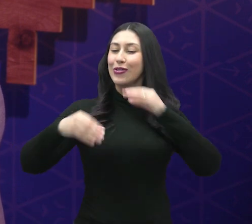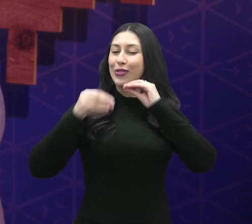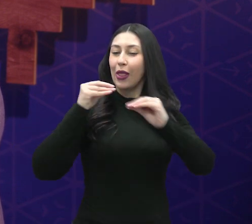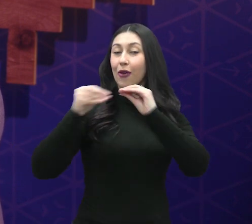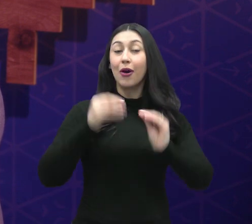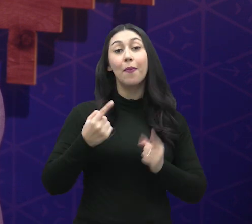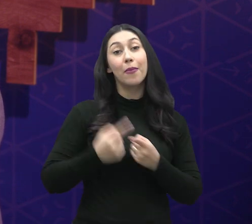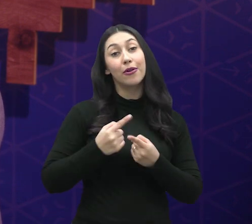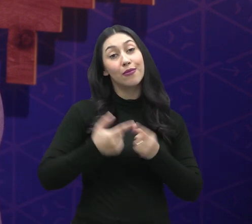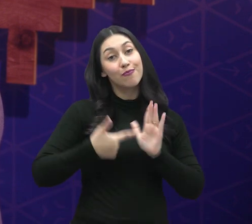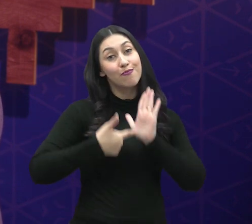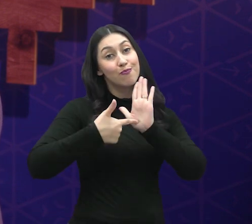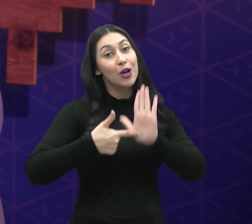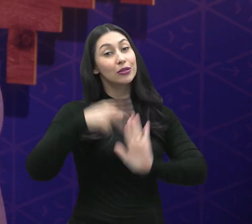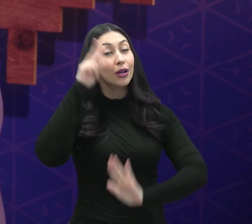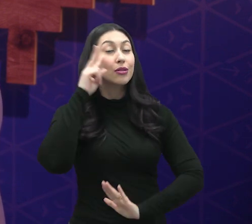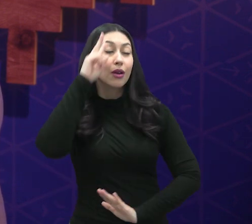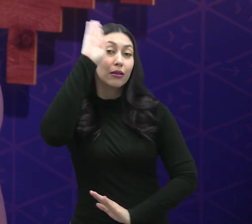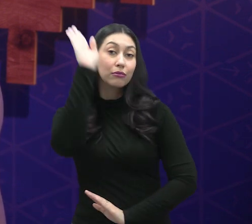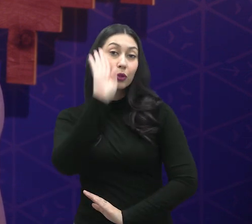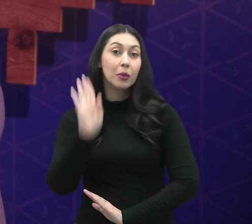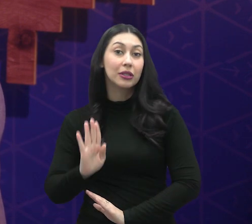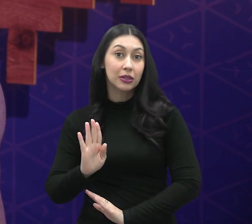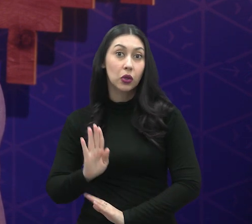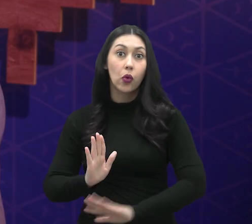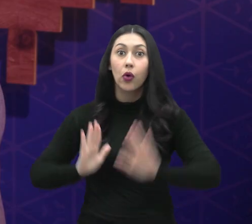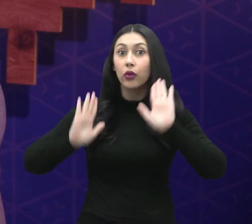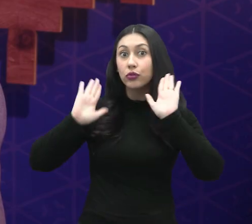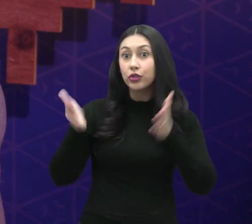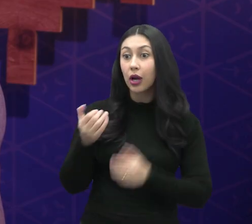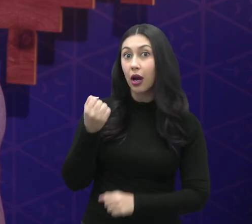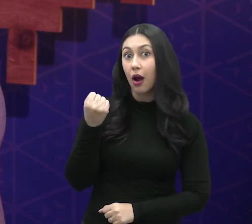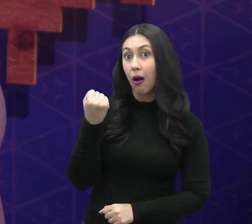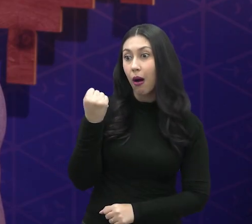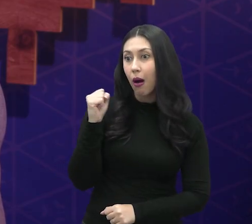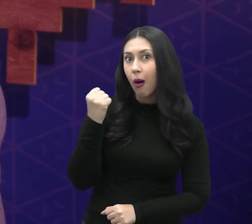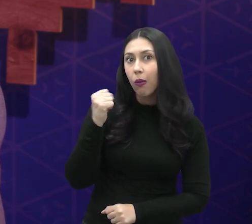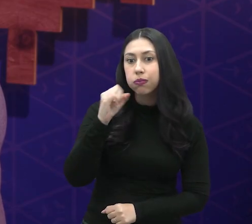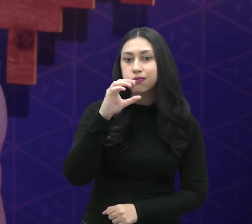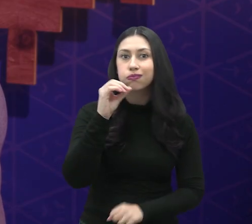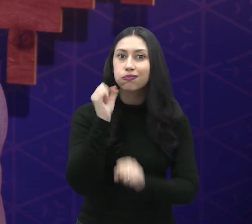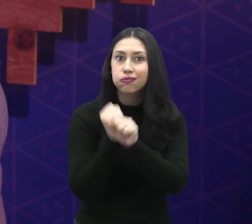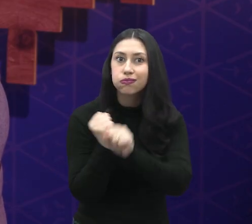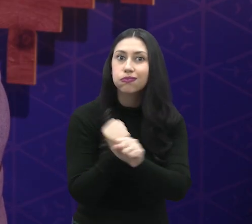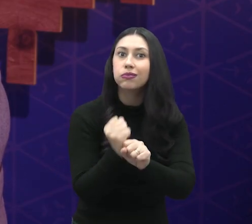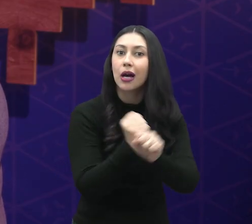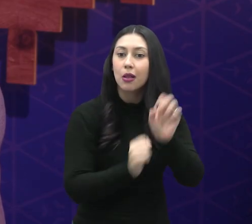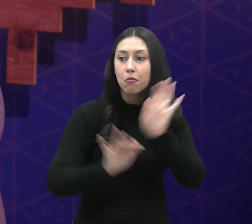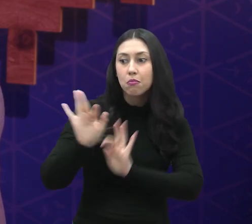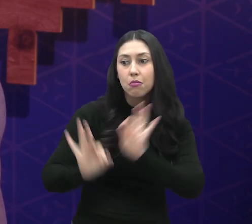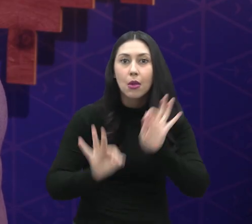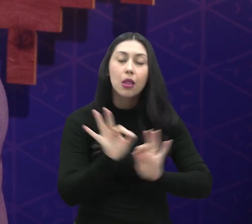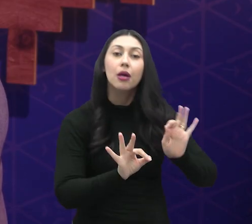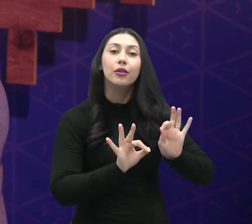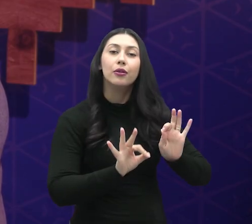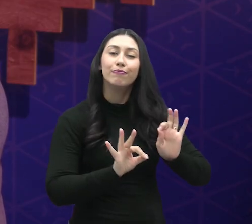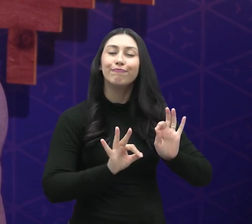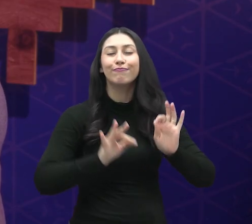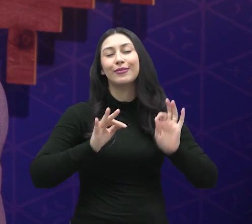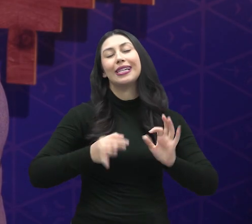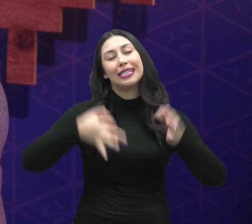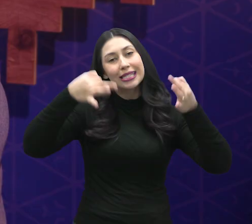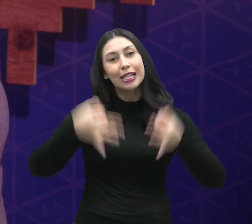Brasil através da vida dos seus personagens. Nessas mais de 8 décadas de produções, uma coisa é fato: novelas